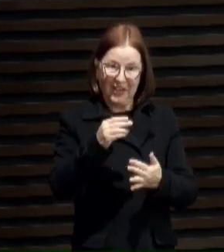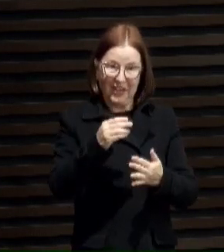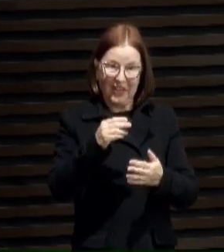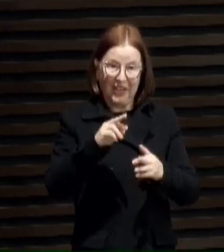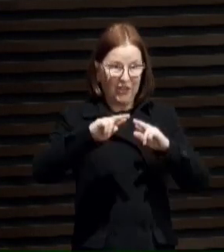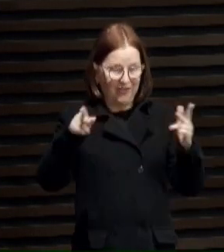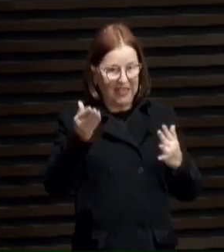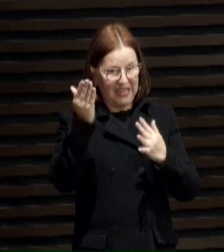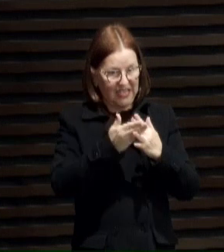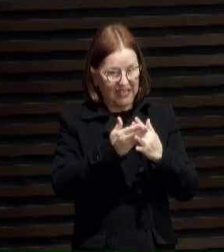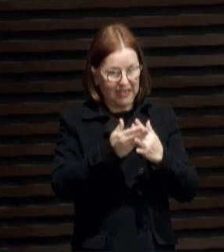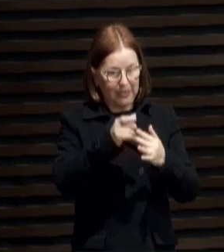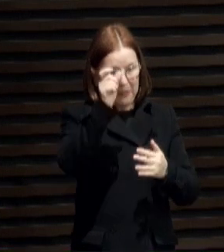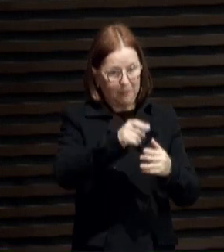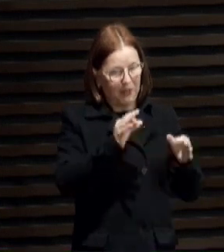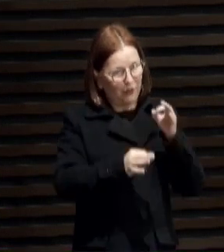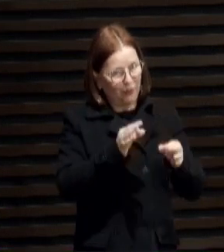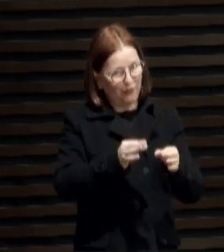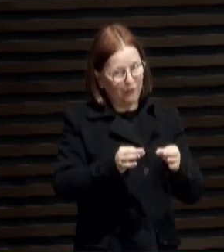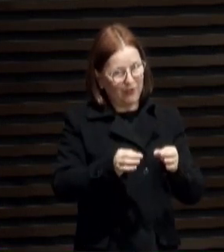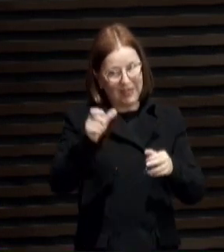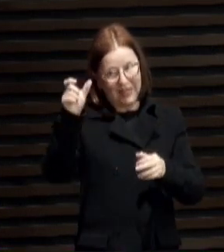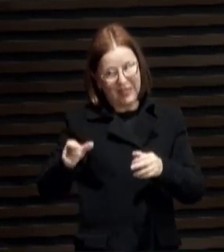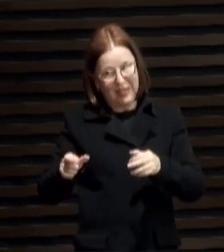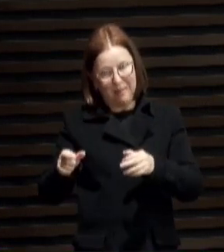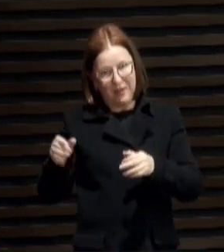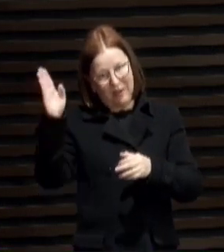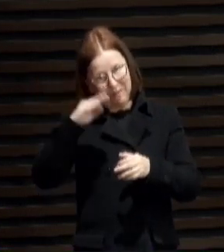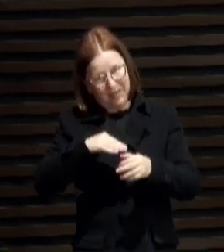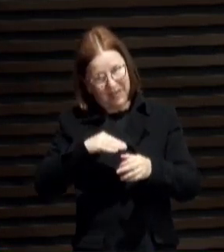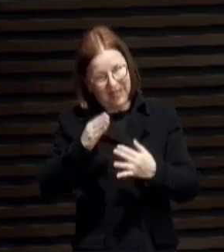perverso, entre o que serve a Deus e o que não serve.